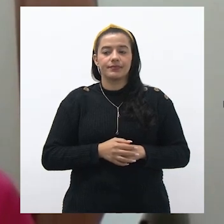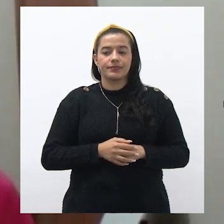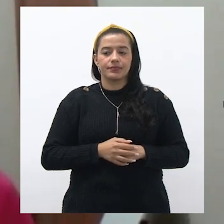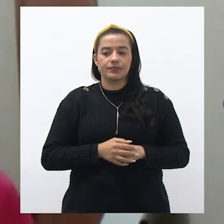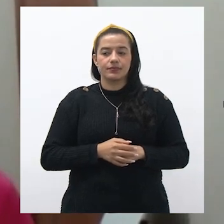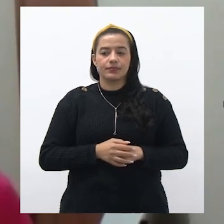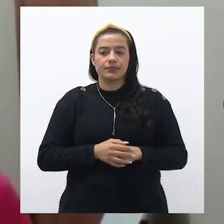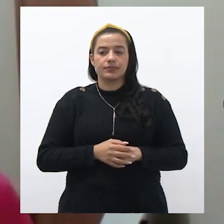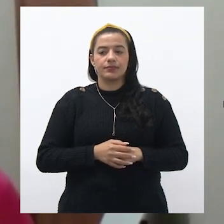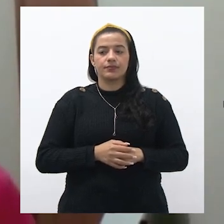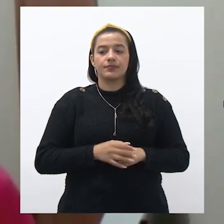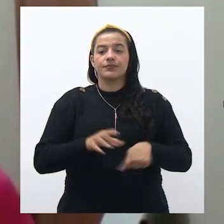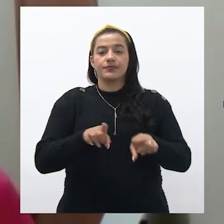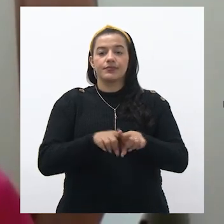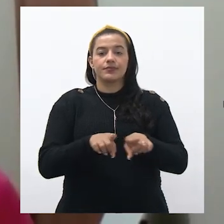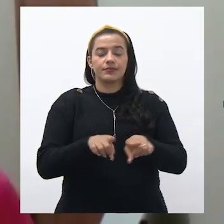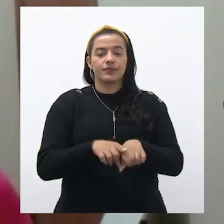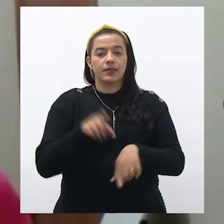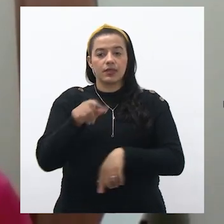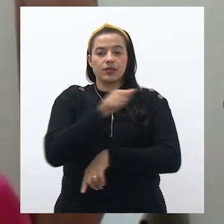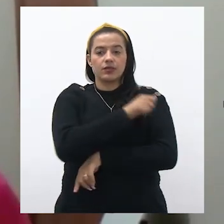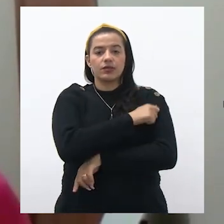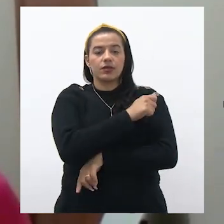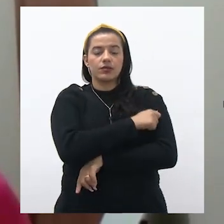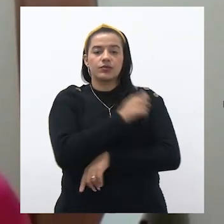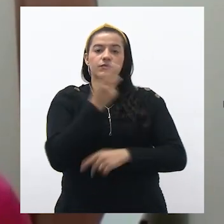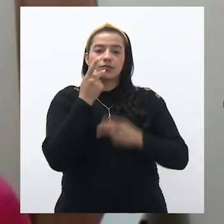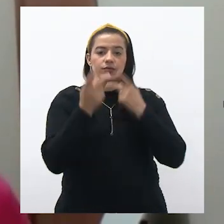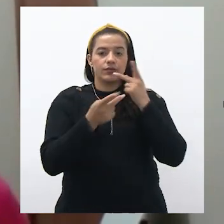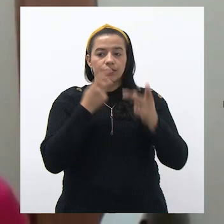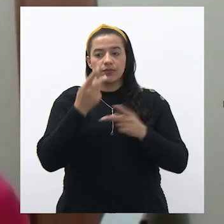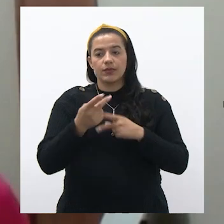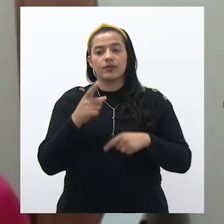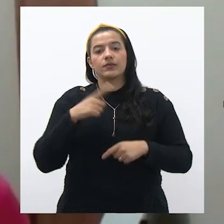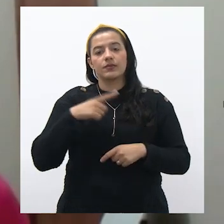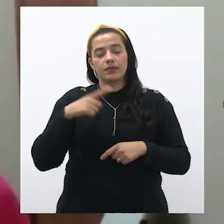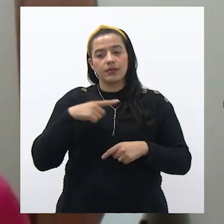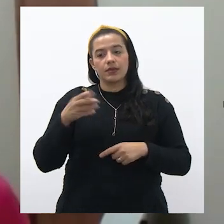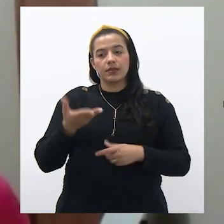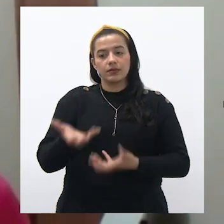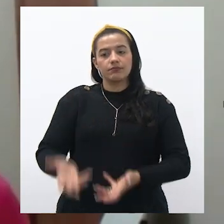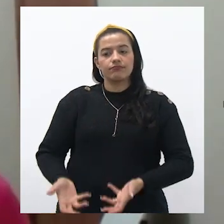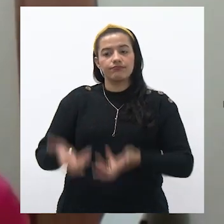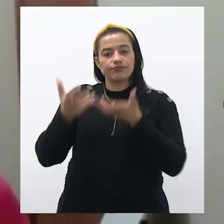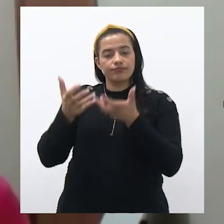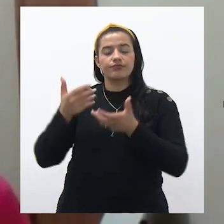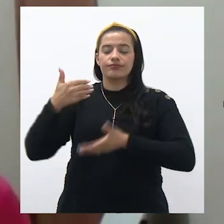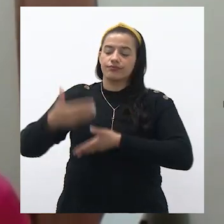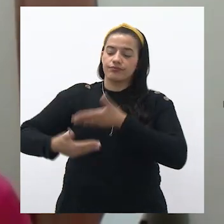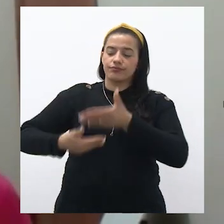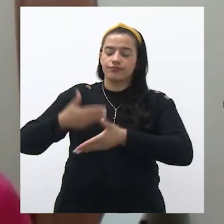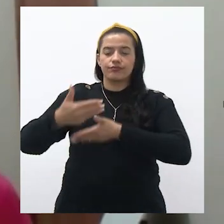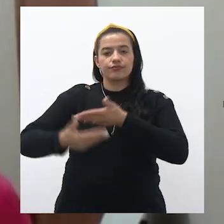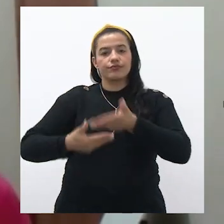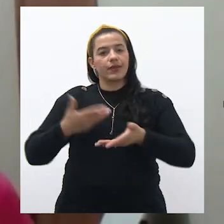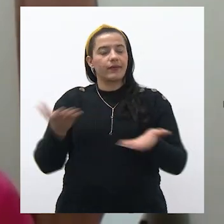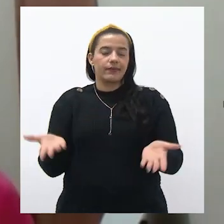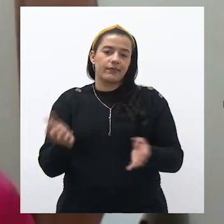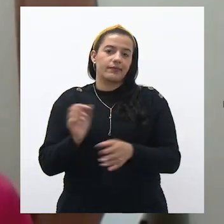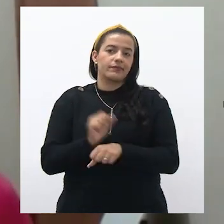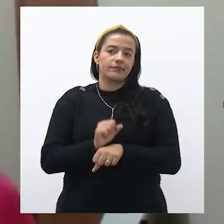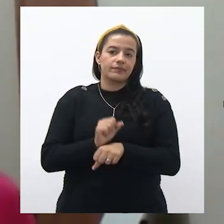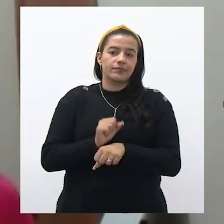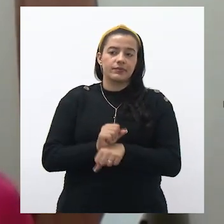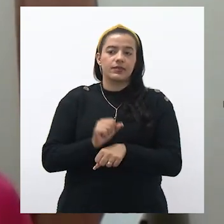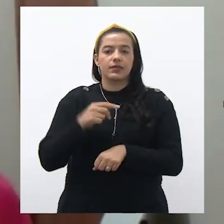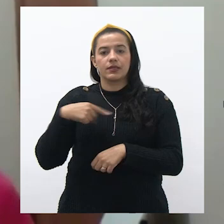Deixa eu ver aqui. A questão dos alunos, né? Muitos comentando da questão do engajamento dos alunos, mas isso é com o tempo mesmo, né, Edna? Não tem. Você